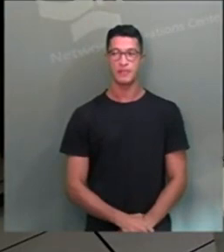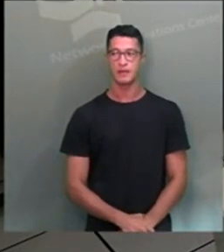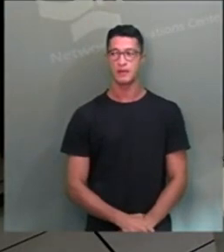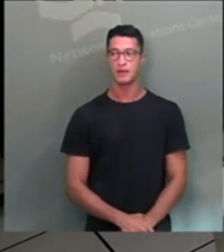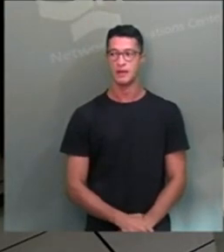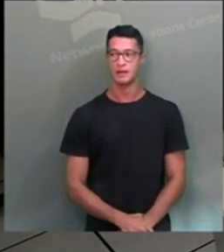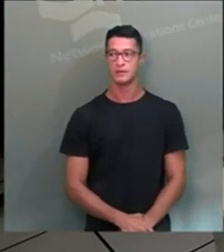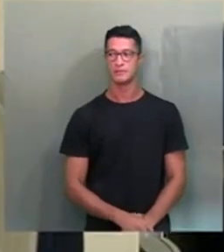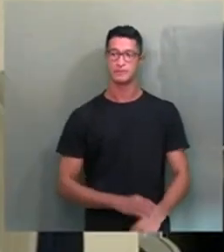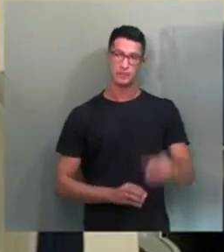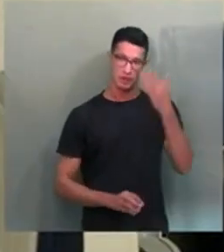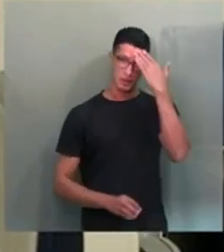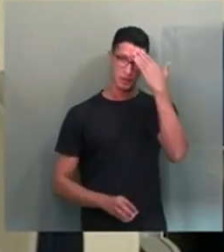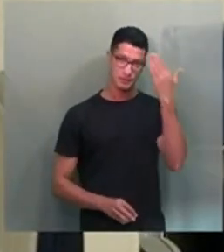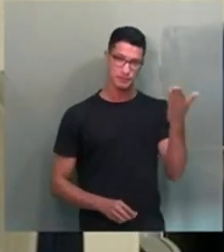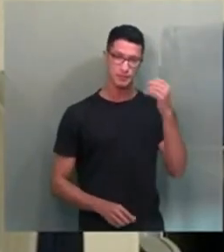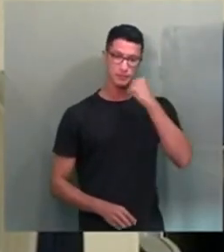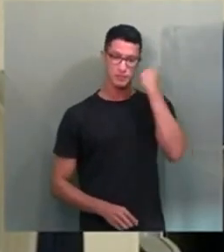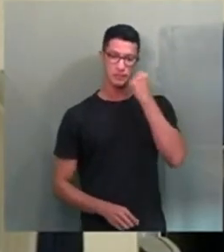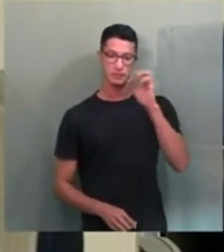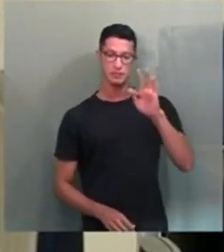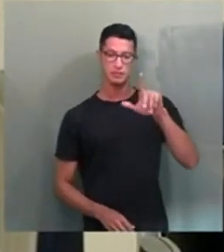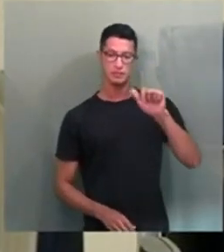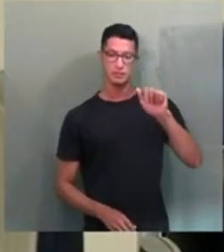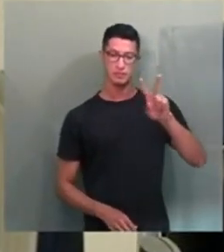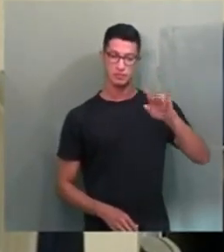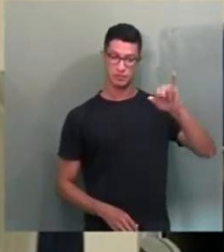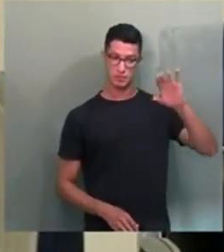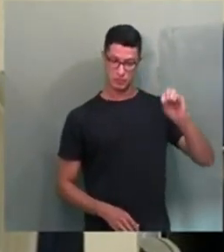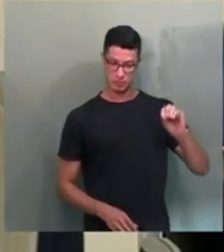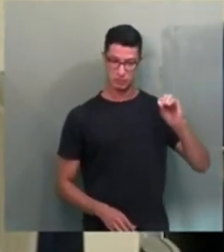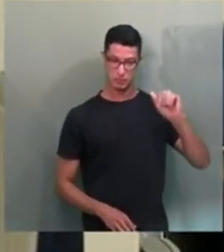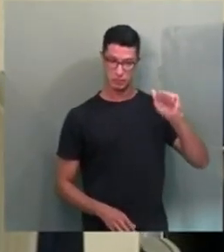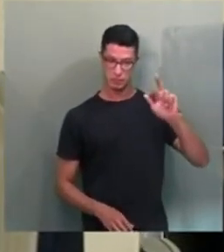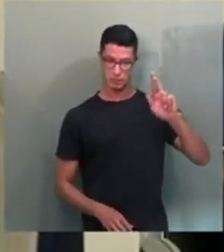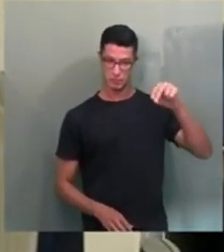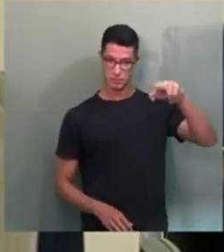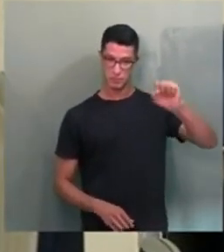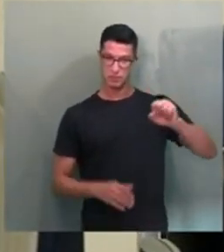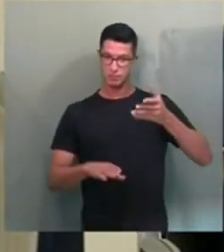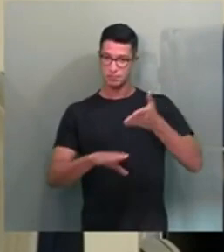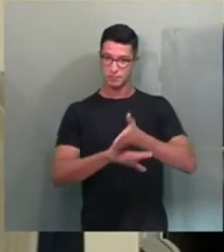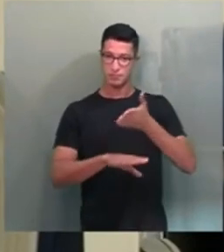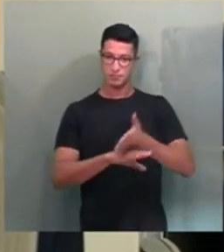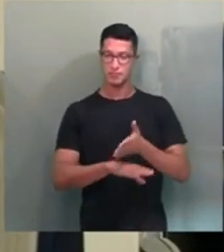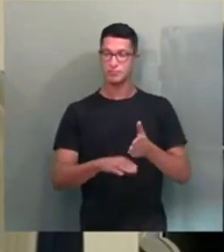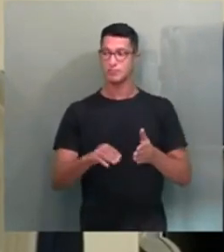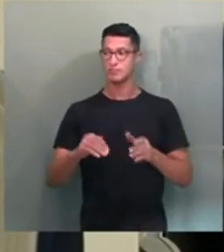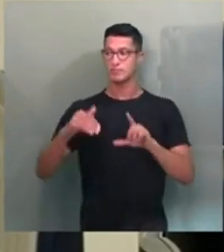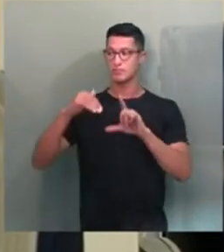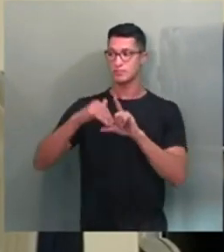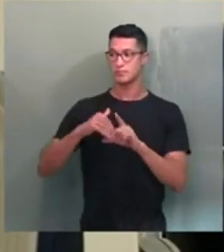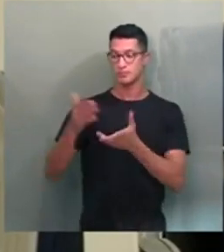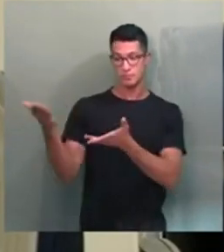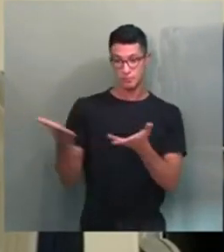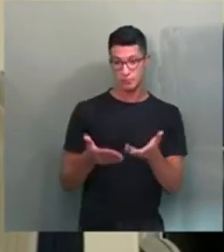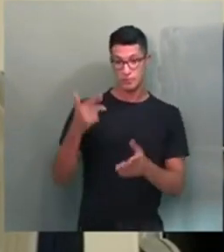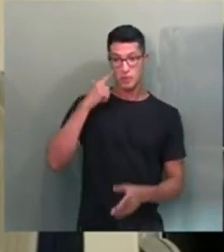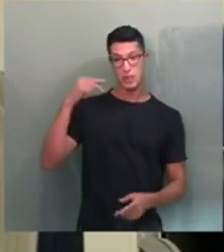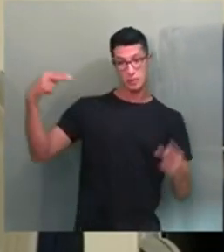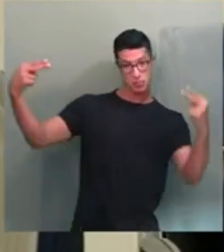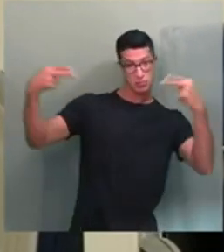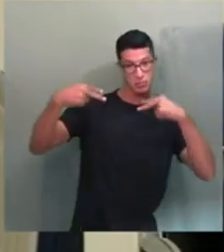Muito obrigado ao senador Flávio Arnes, do Paraná, pela participação. E estamos pela TV Senado. Você que está nos